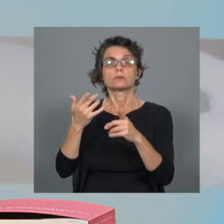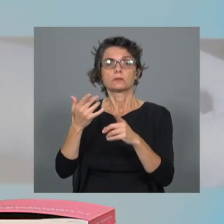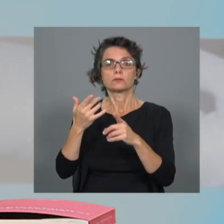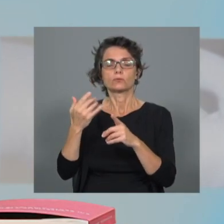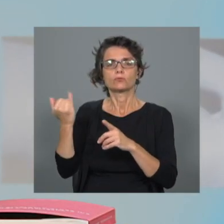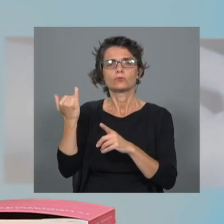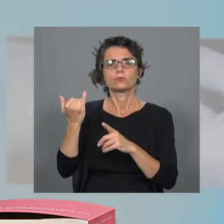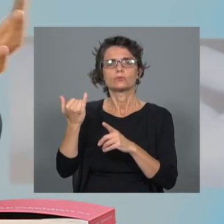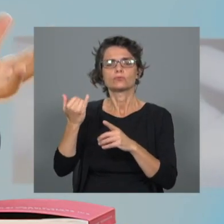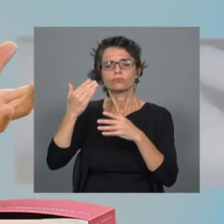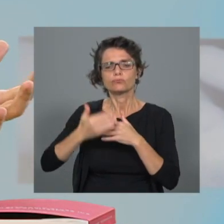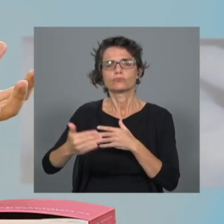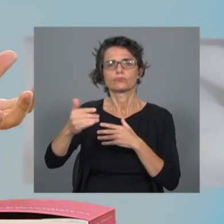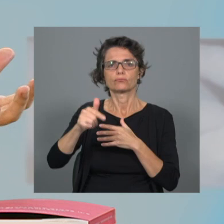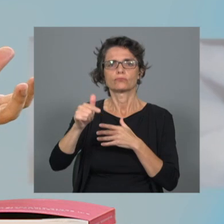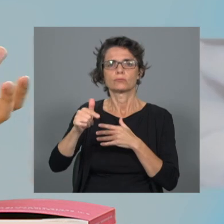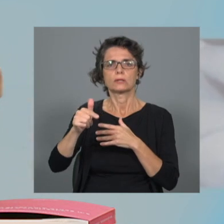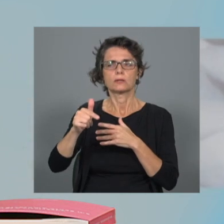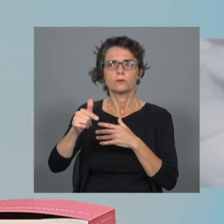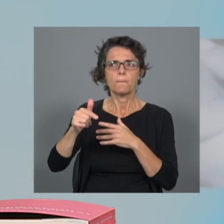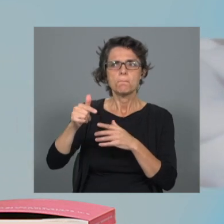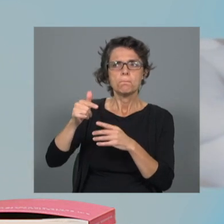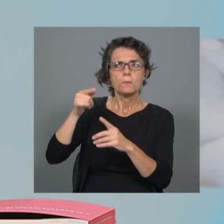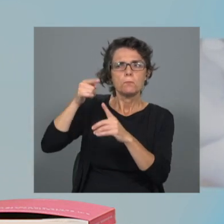Instituto, quis exatamente envolver estas